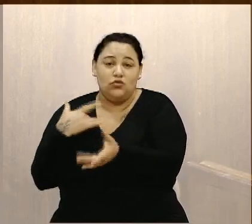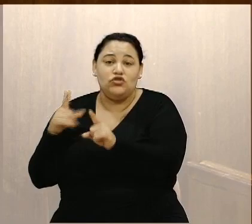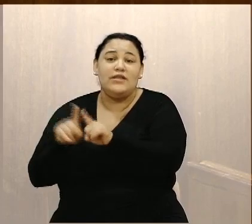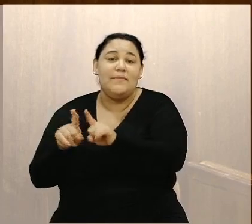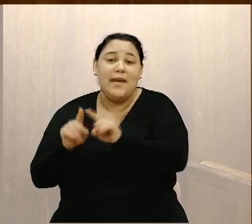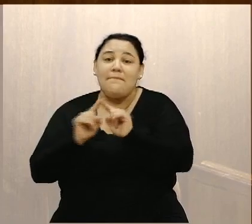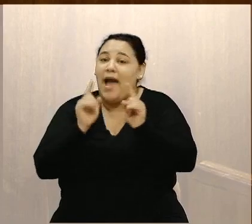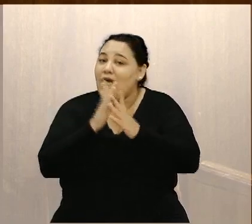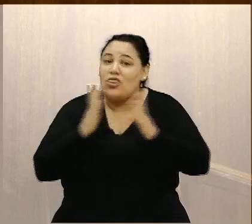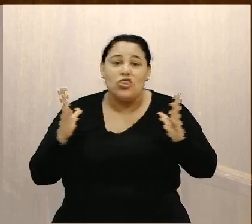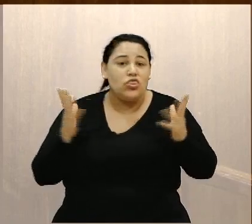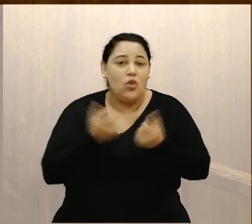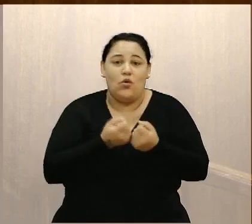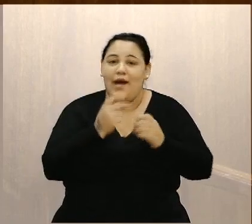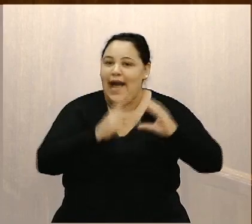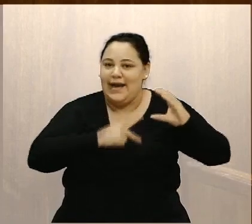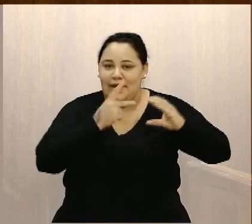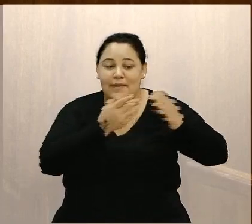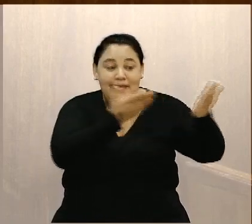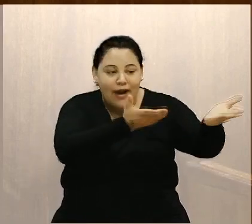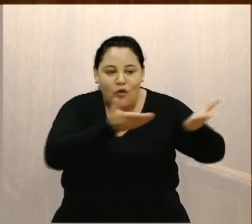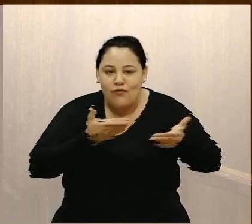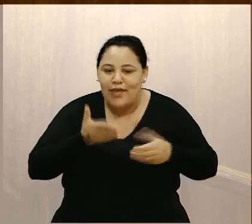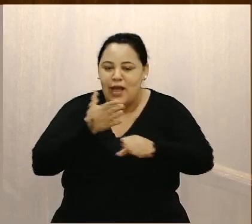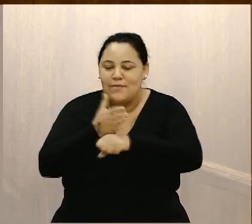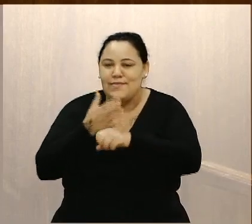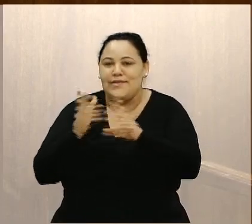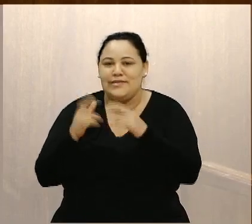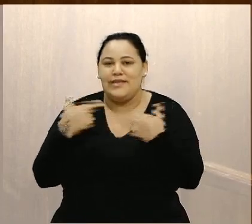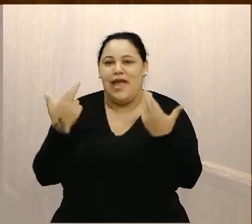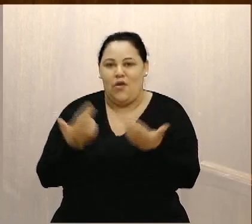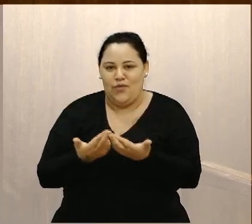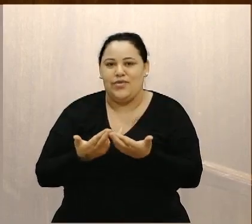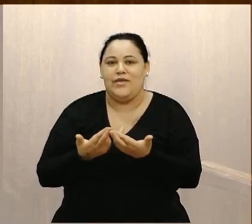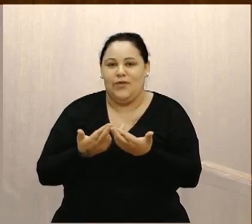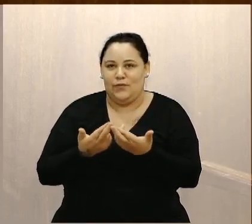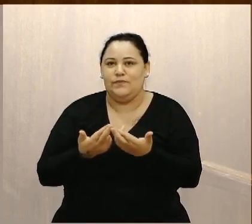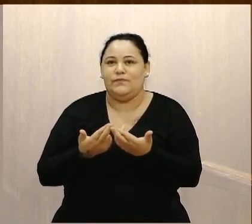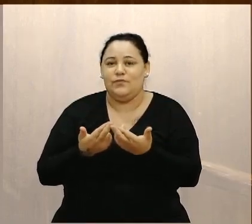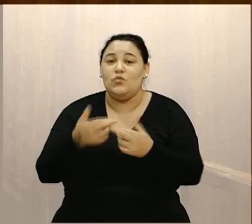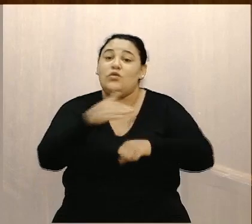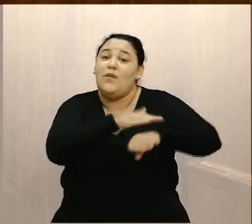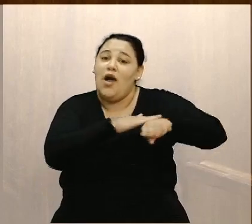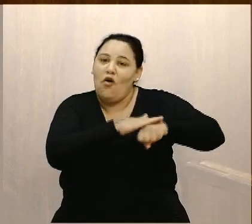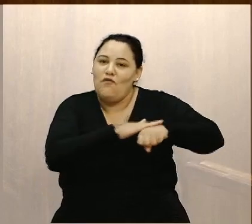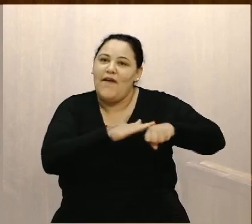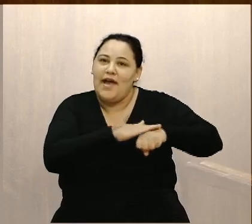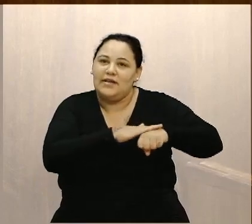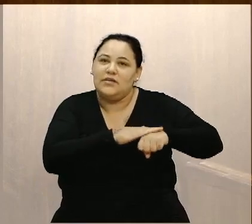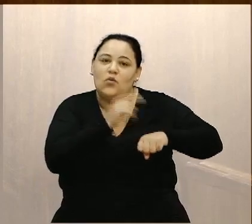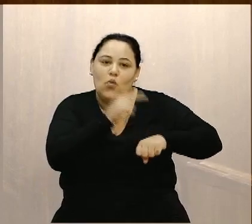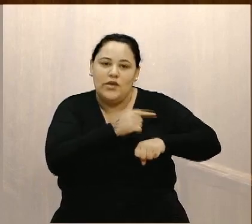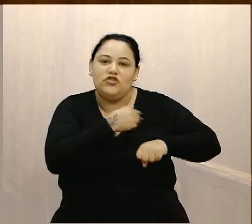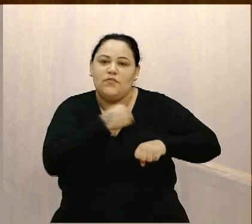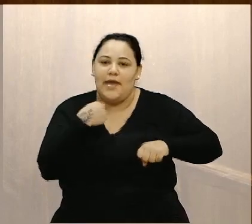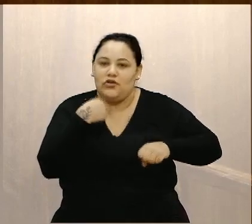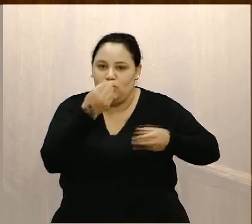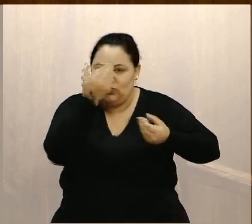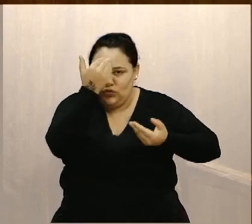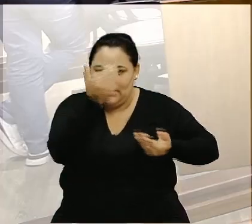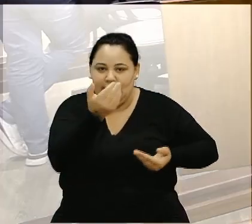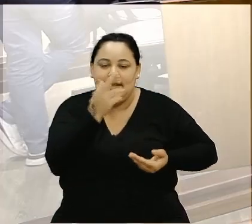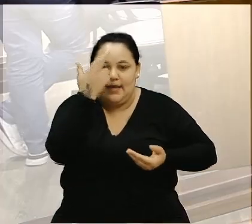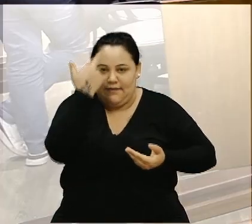mas de toda a Câmara, está convidado para participar desta conversa com este médico. Obrigada, vereador